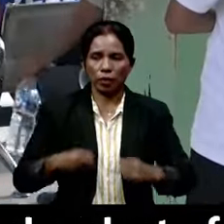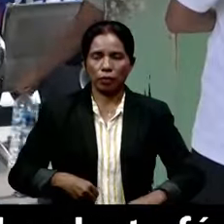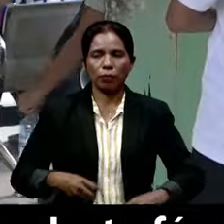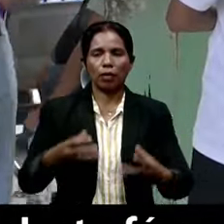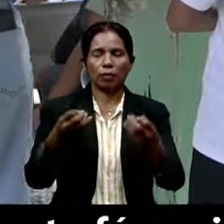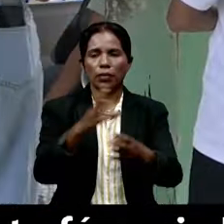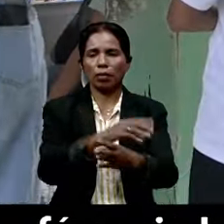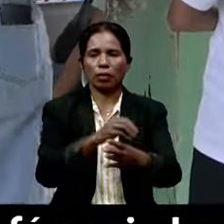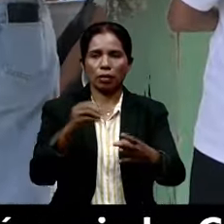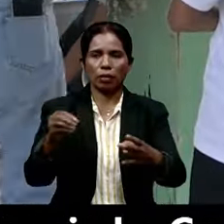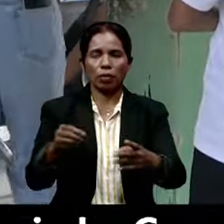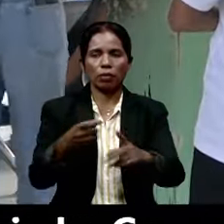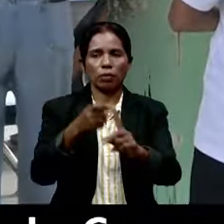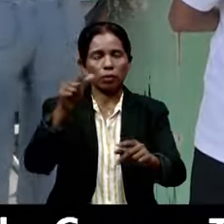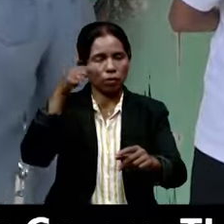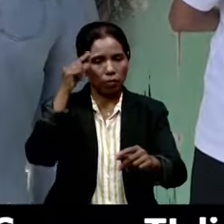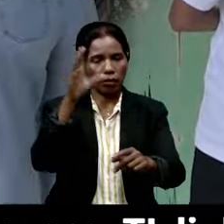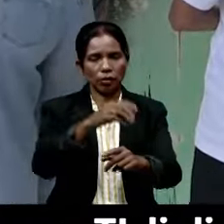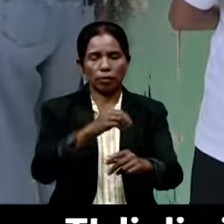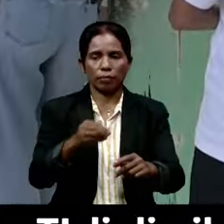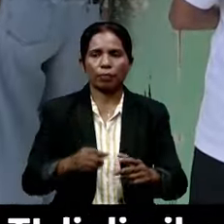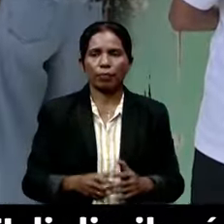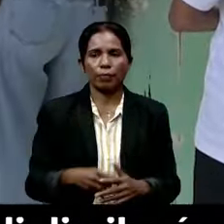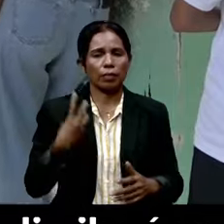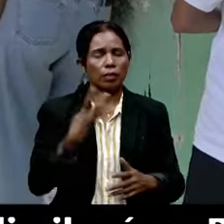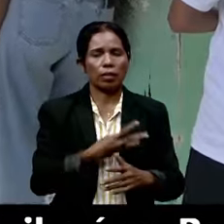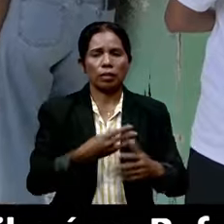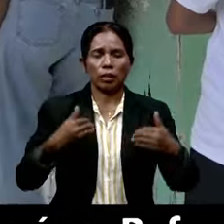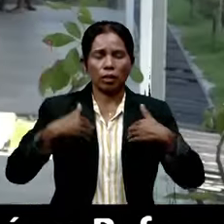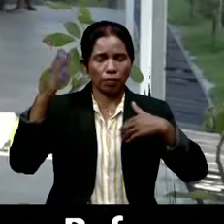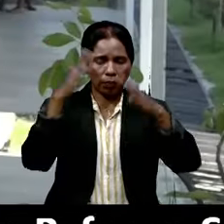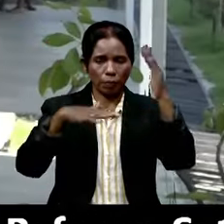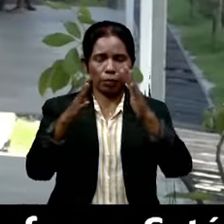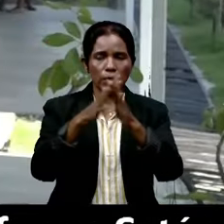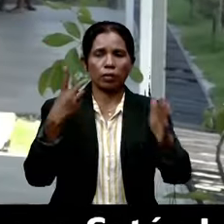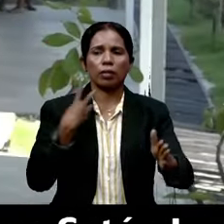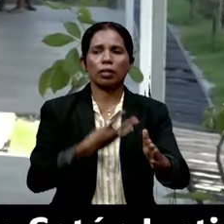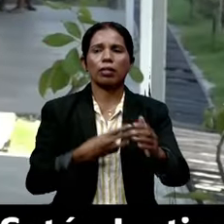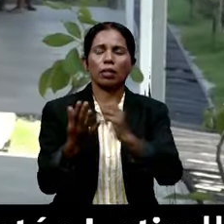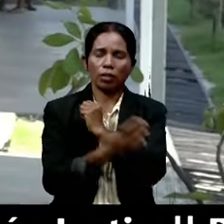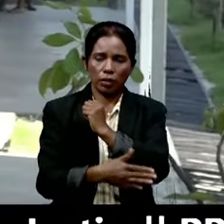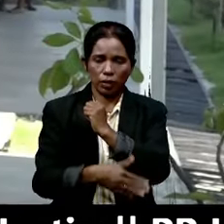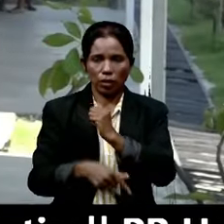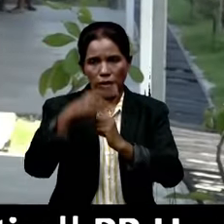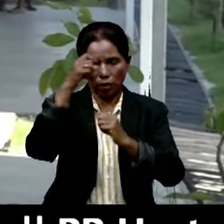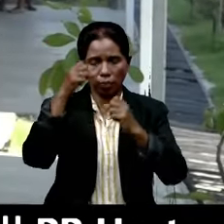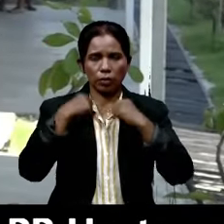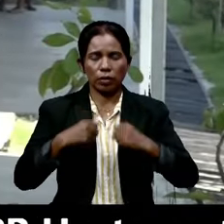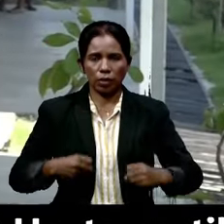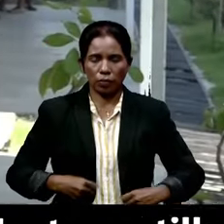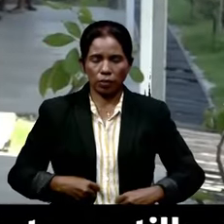precisa atenção se governo o soluciona. Ita é problema bom ida e itanerai né tamba saúde